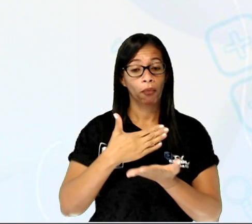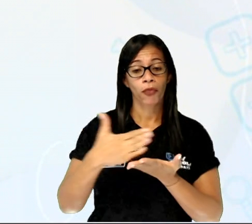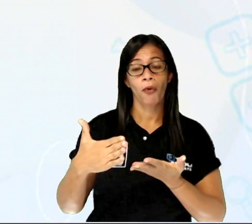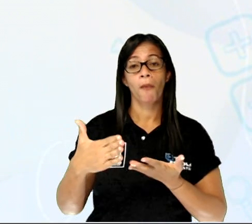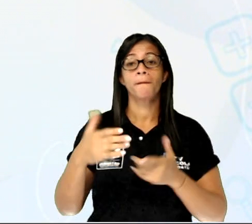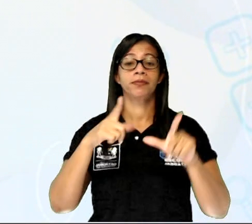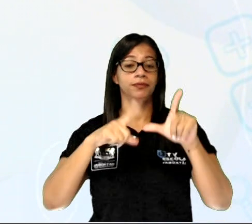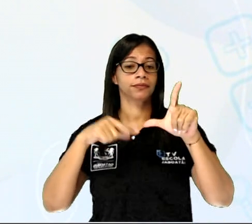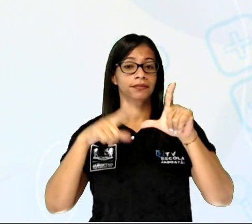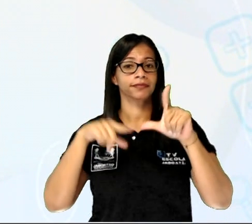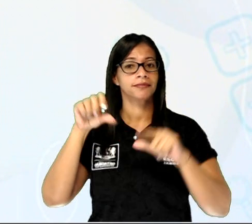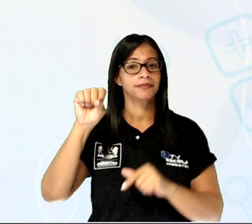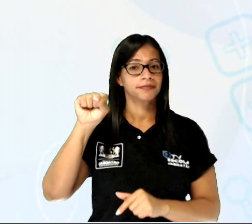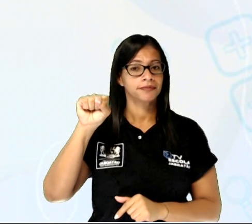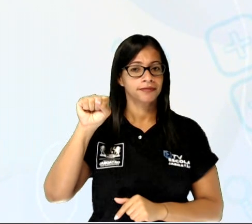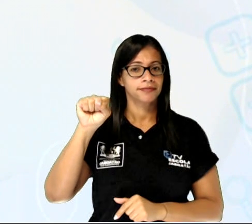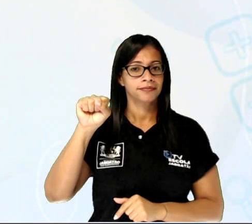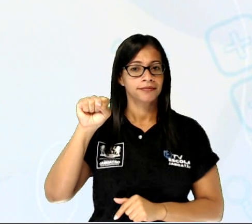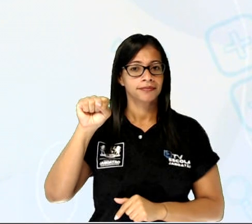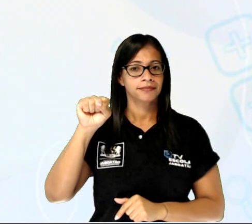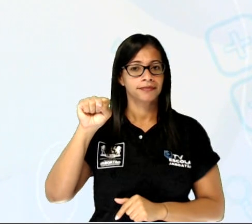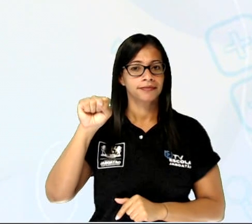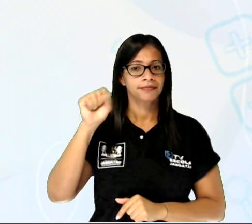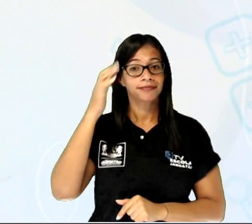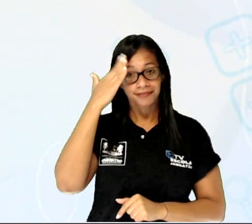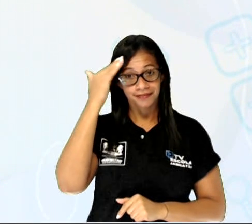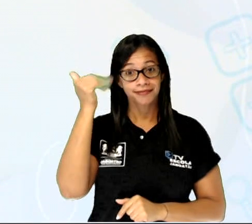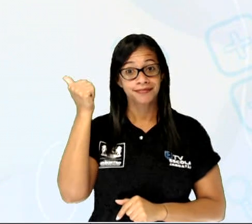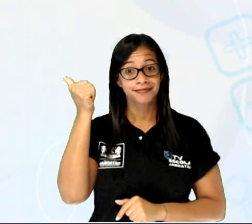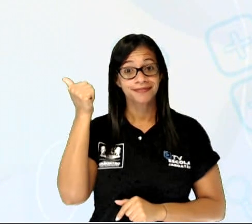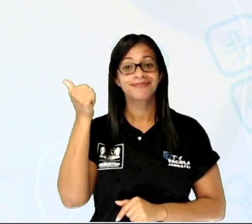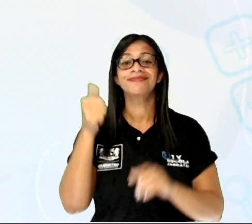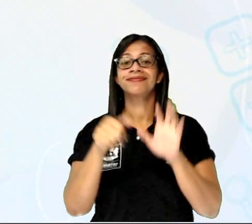S. Deu para ficar? Ó,